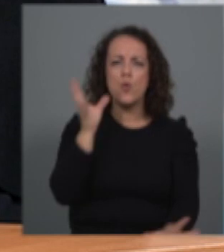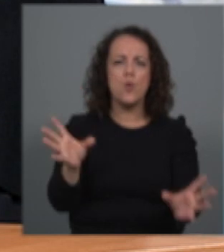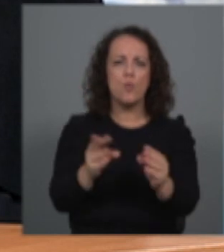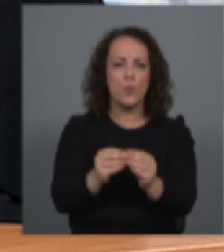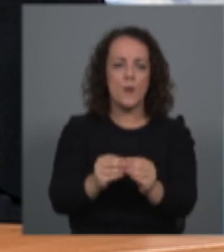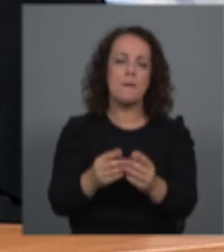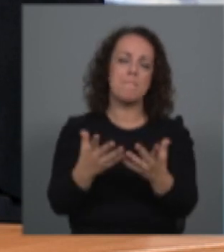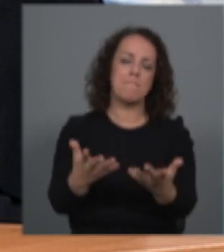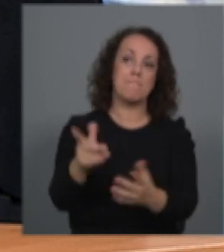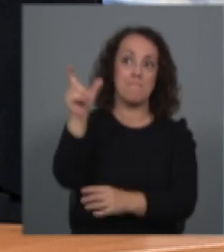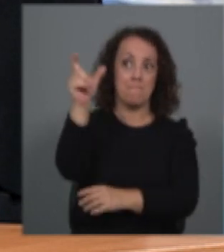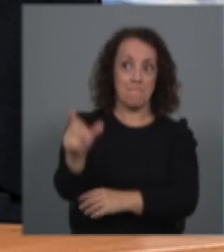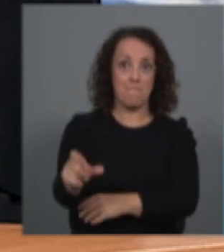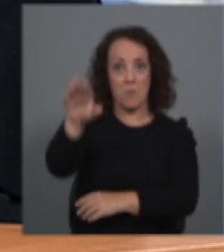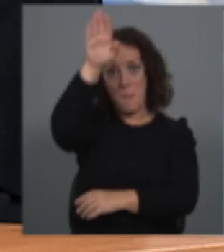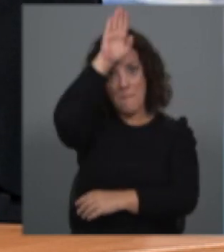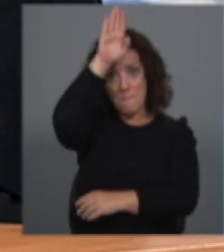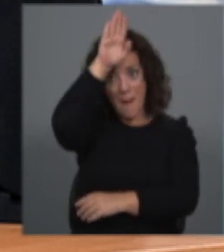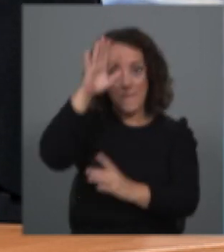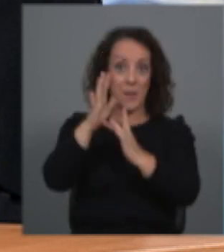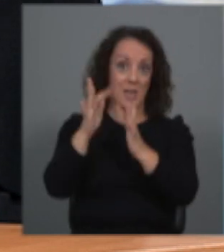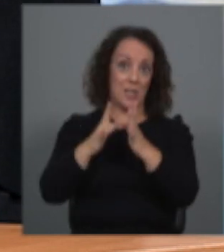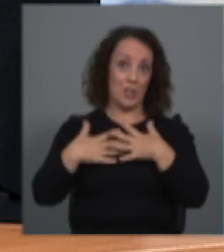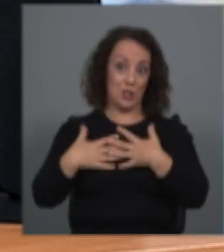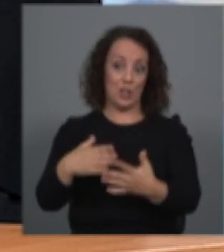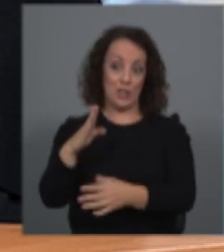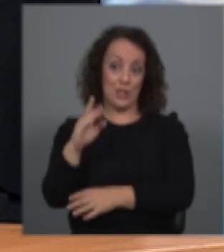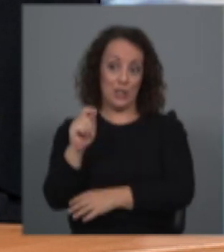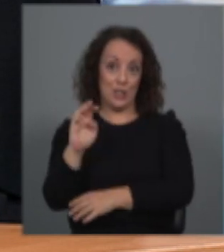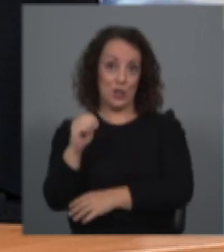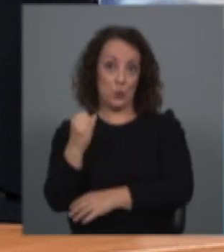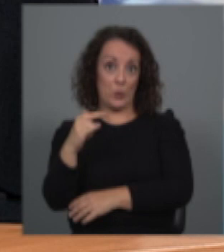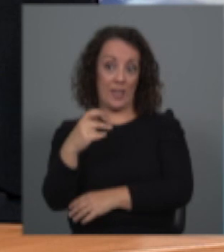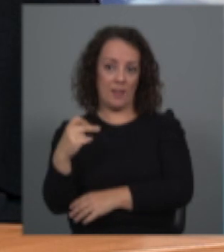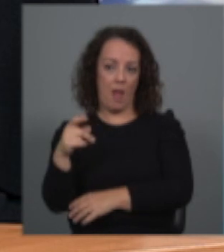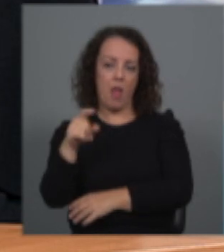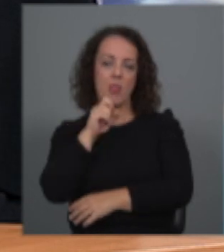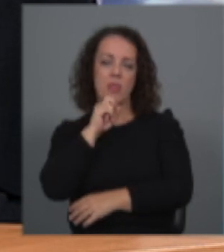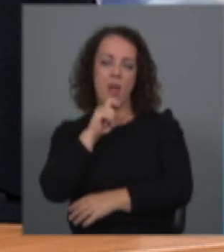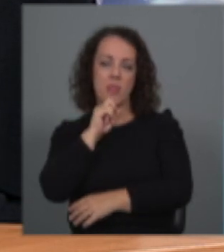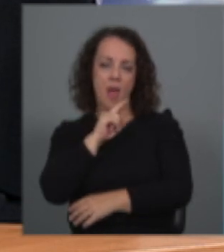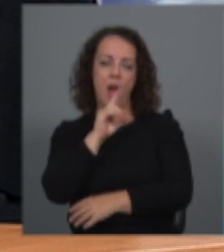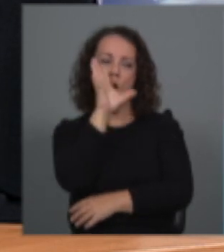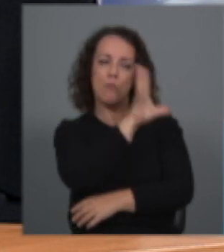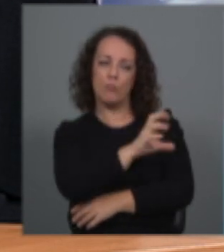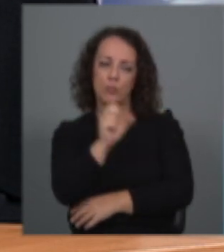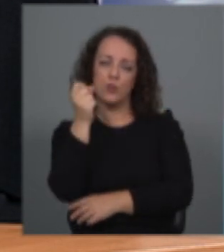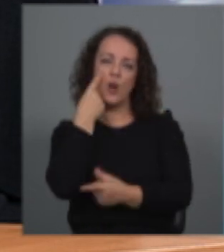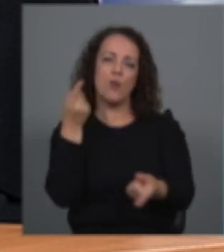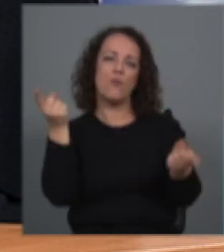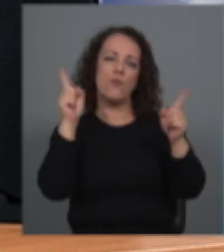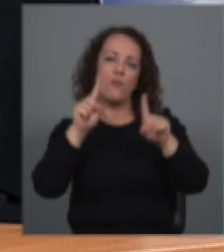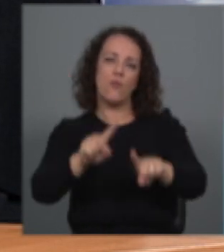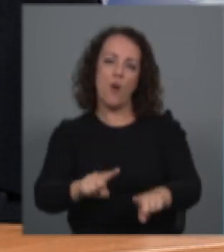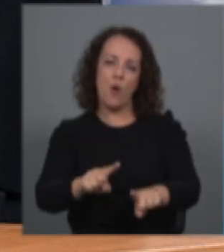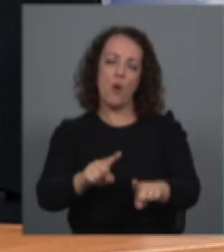Papa jesuíta podia restituir Francisco de Assis desta maneira tão